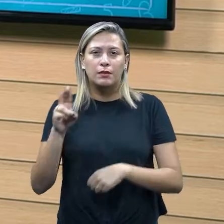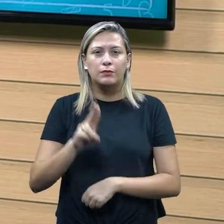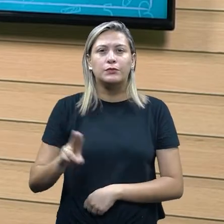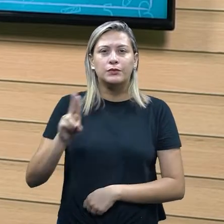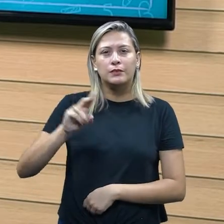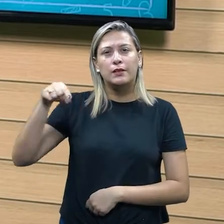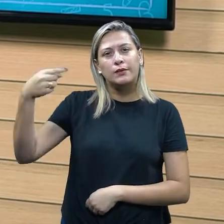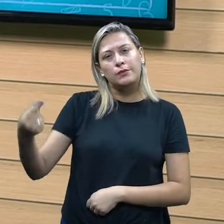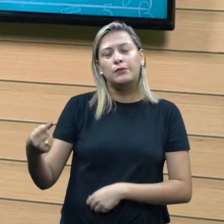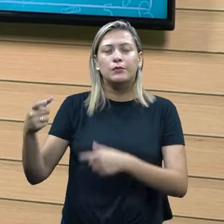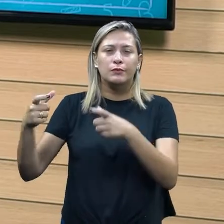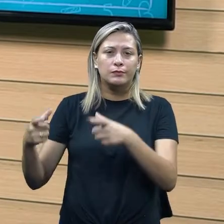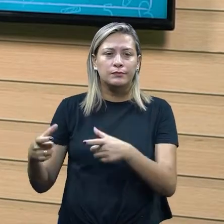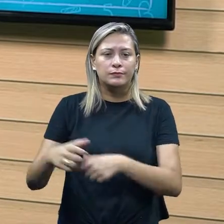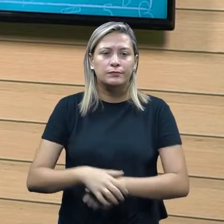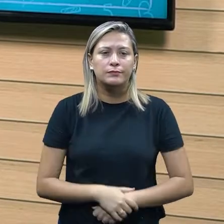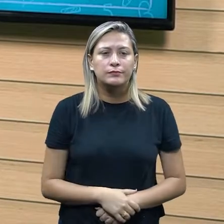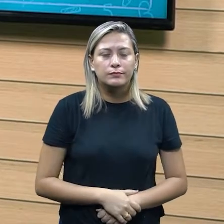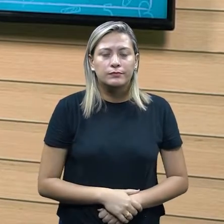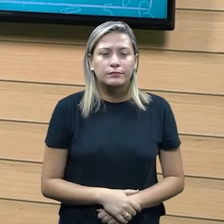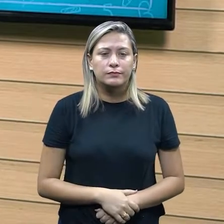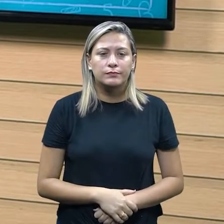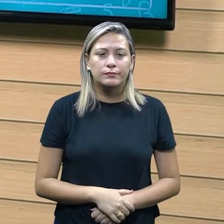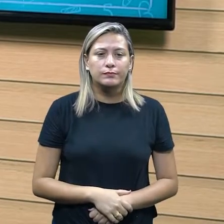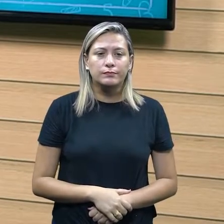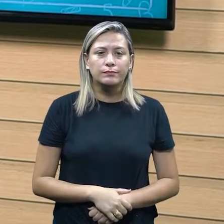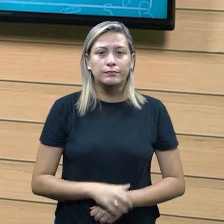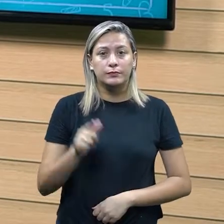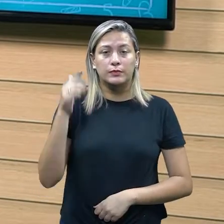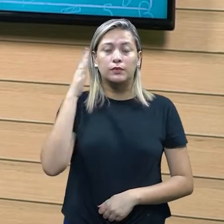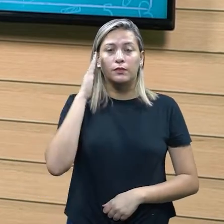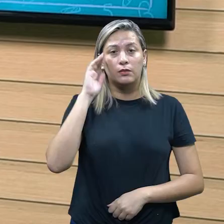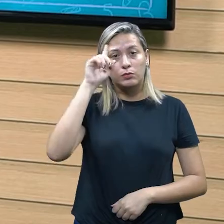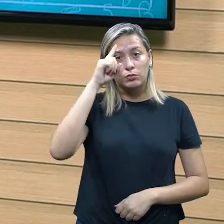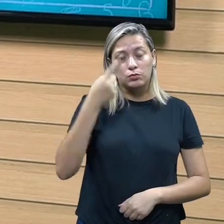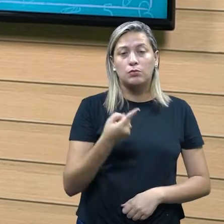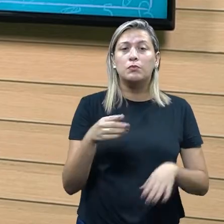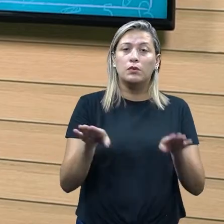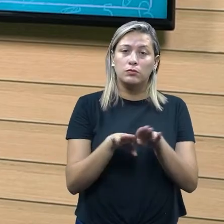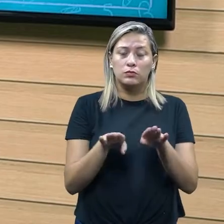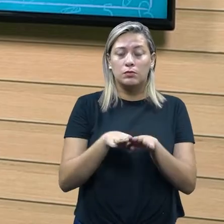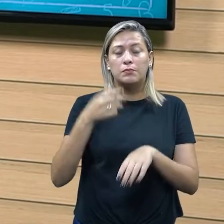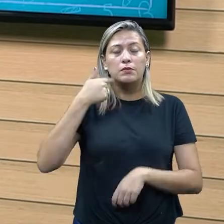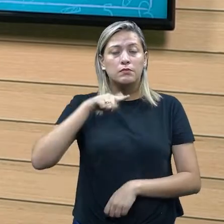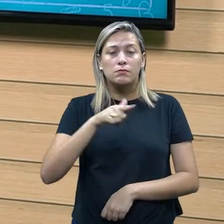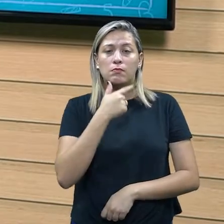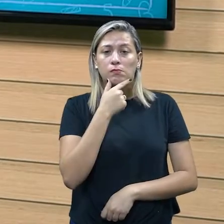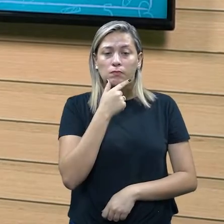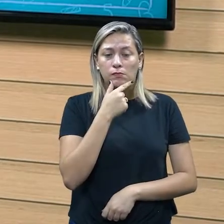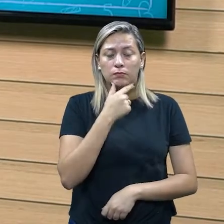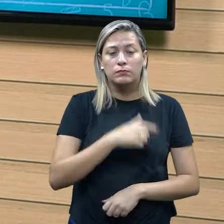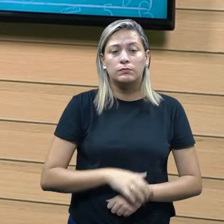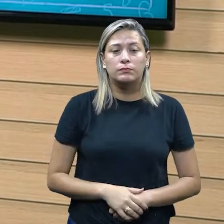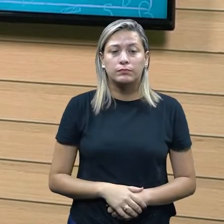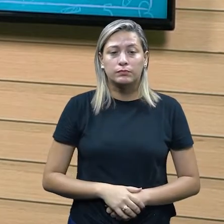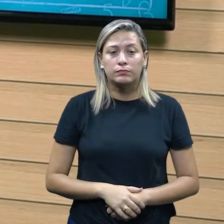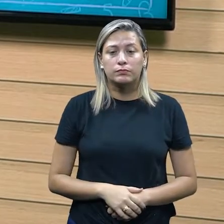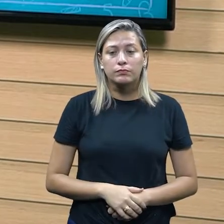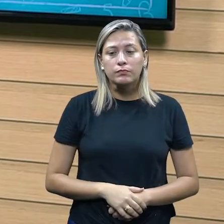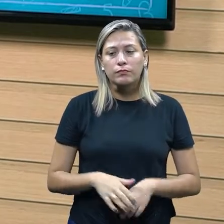ter também a noção de todos esses comandos também em inglês, né? E também você tem